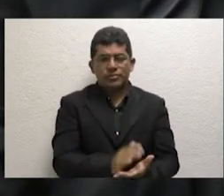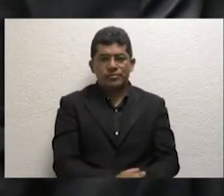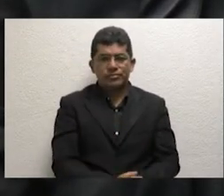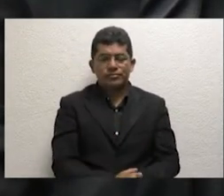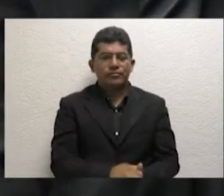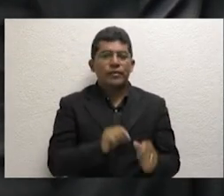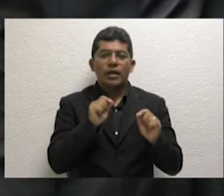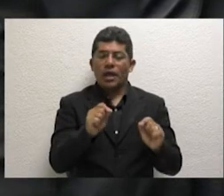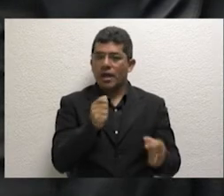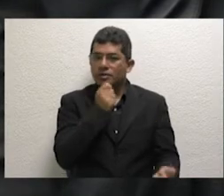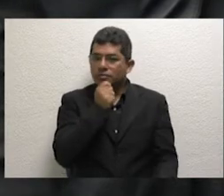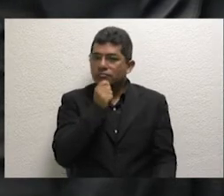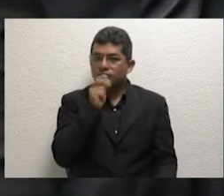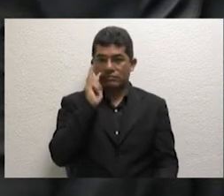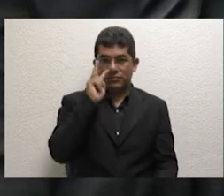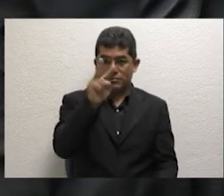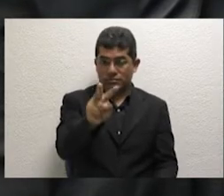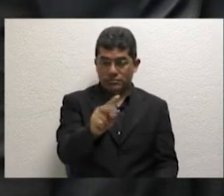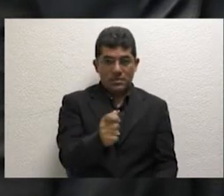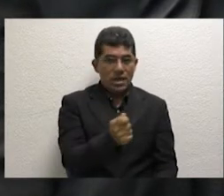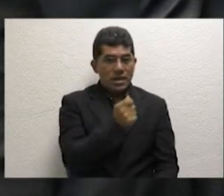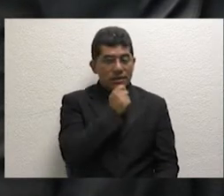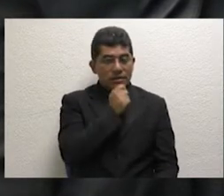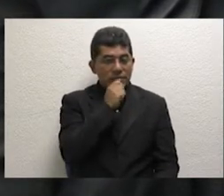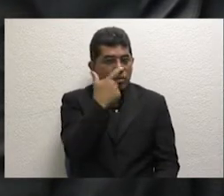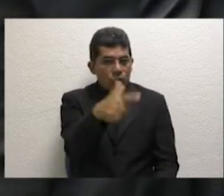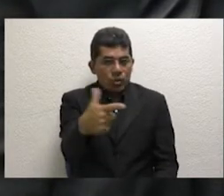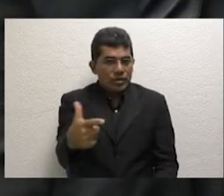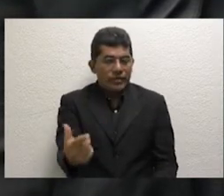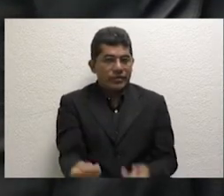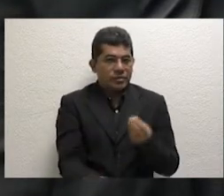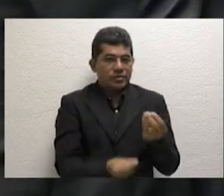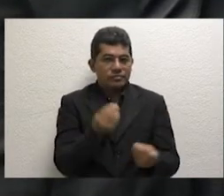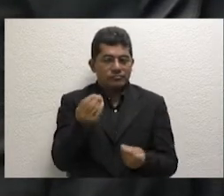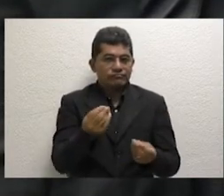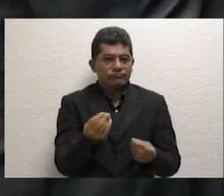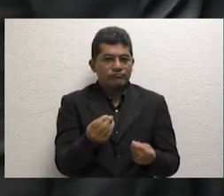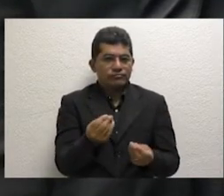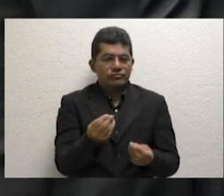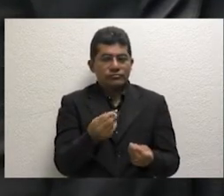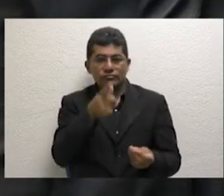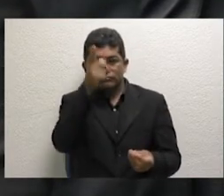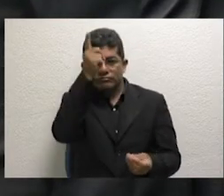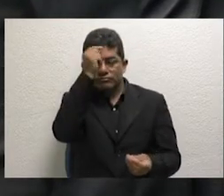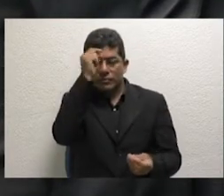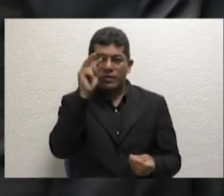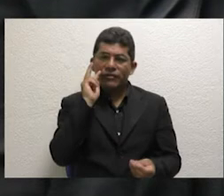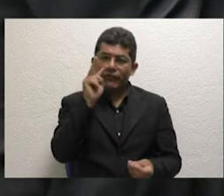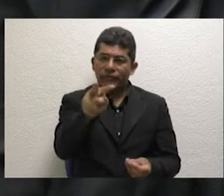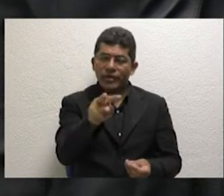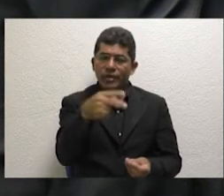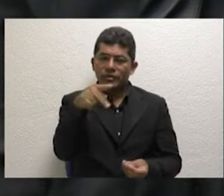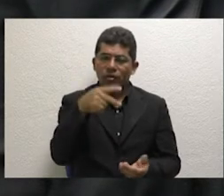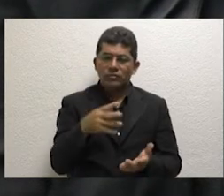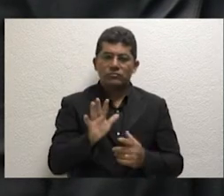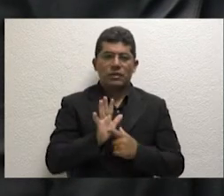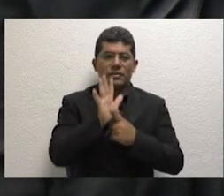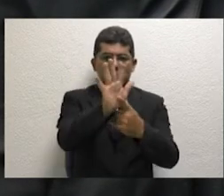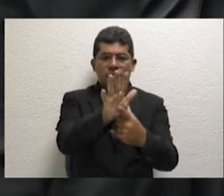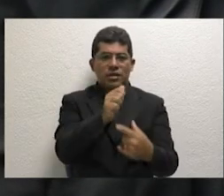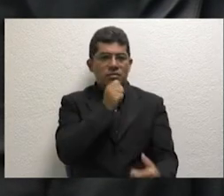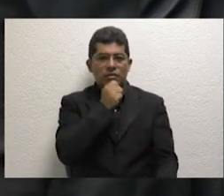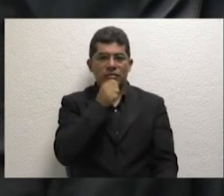quem ainda não viu quem ainda não teve a satisfação de assistir essa apresentação